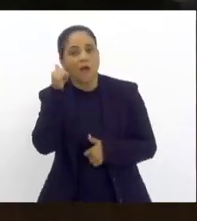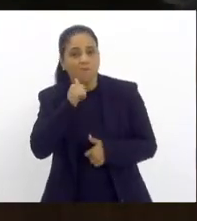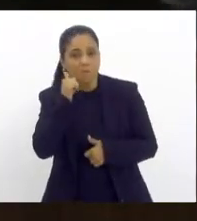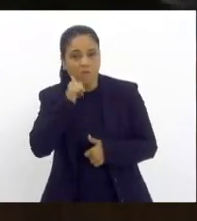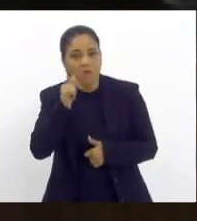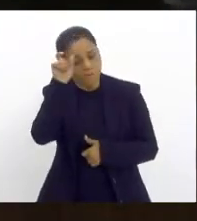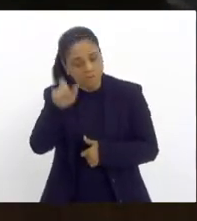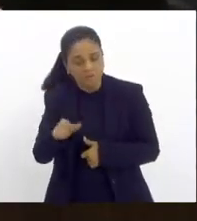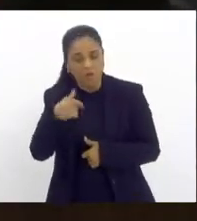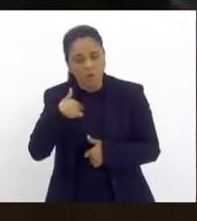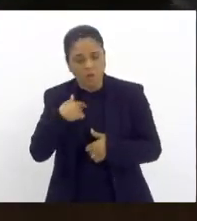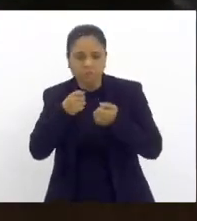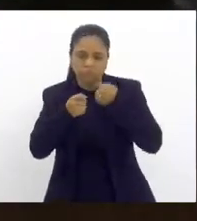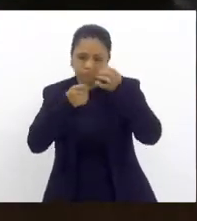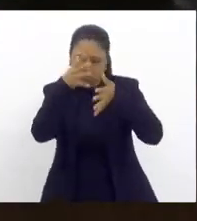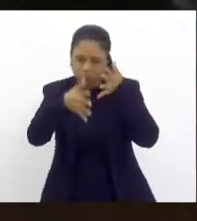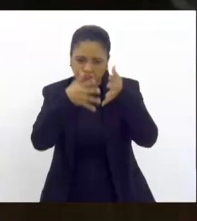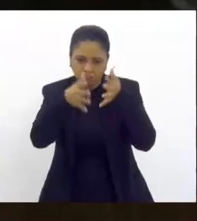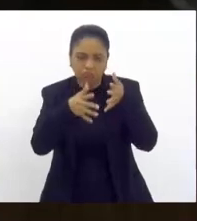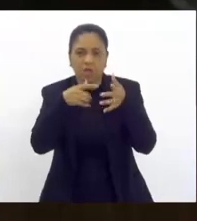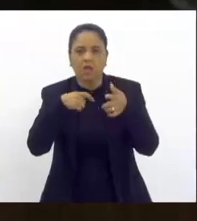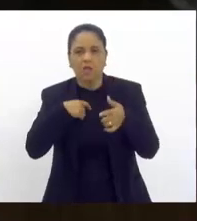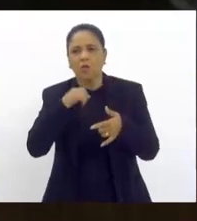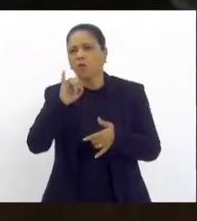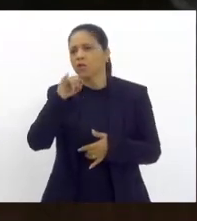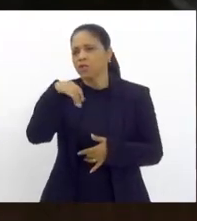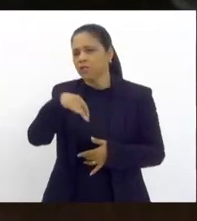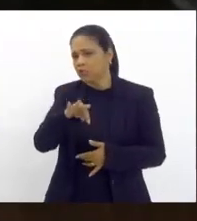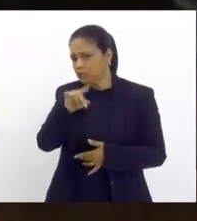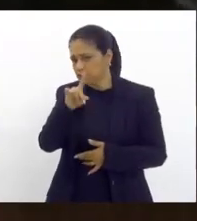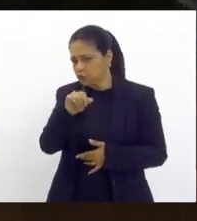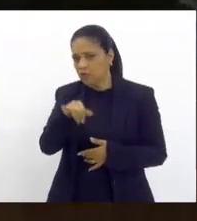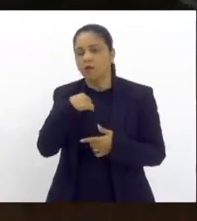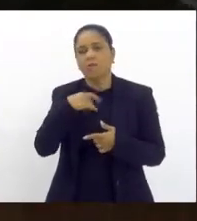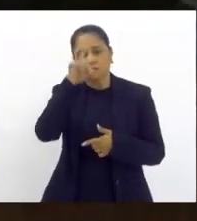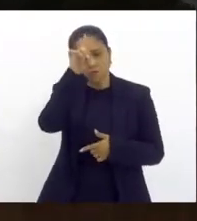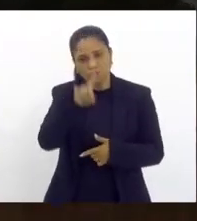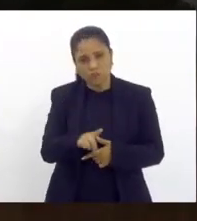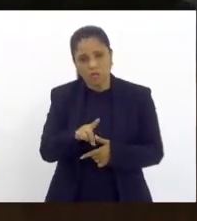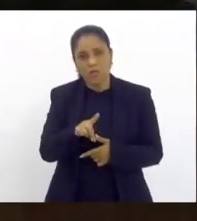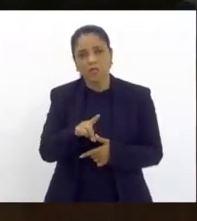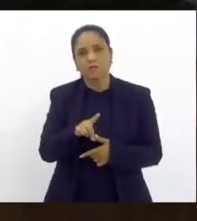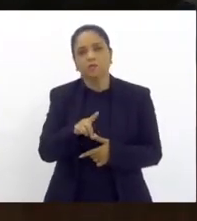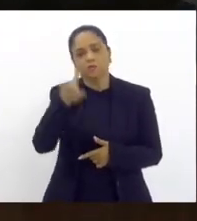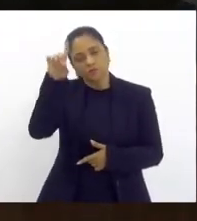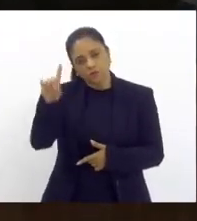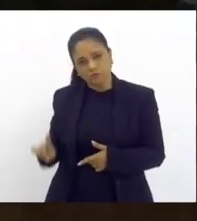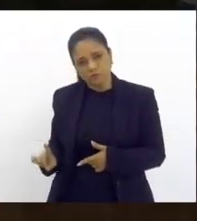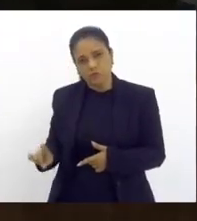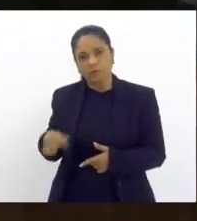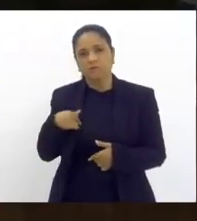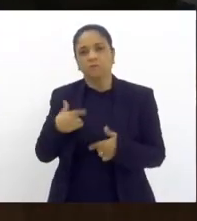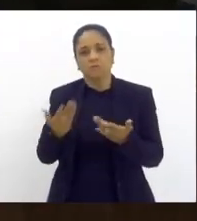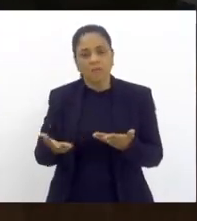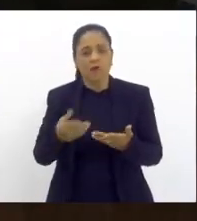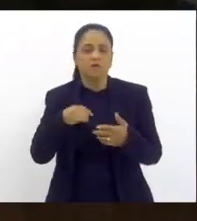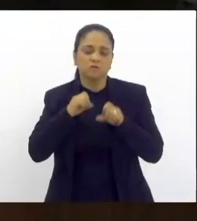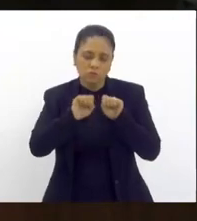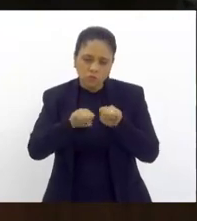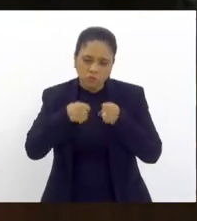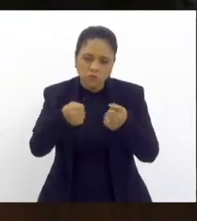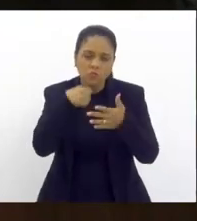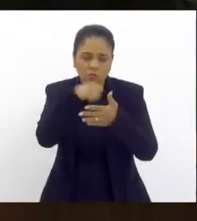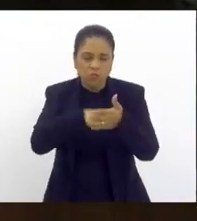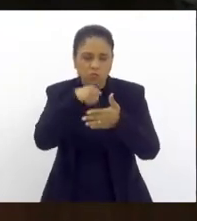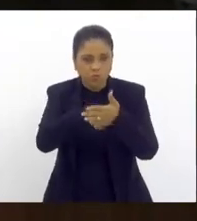relato de uma mulher. Minoria, índia, como quiser usar. Mas me declaro de direita e lutando sim pelas mulheres, pelos homens, pelos gays. Sou